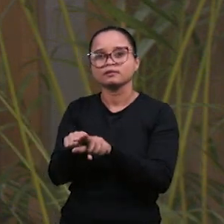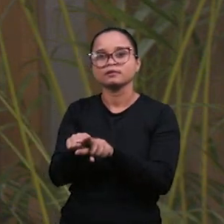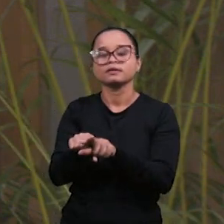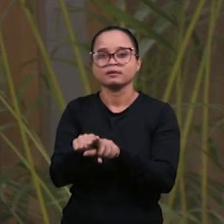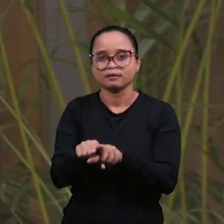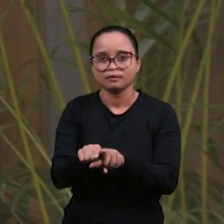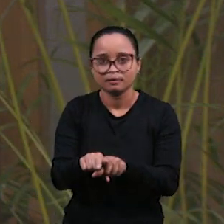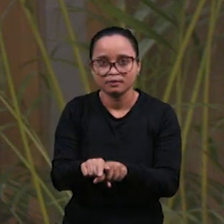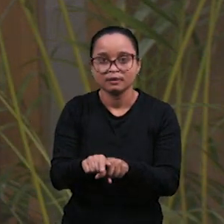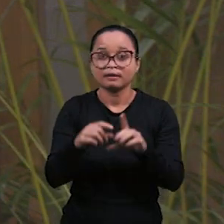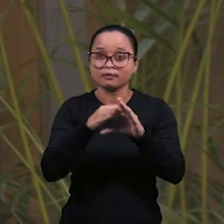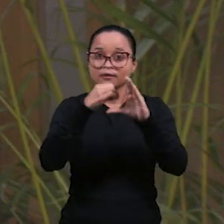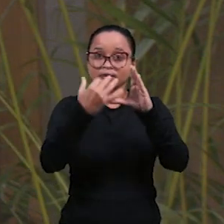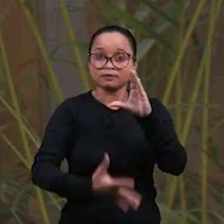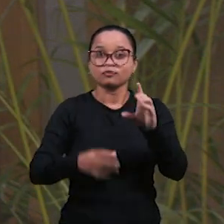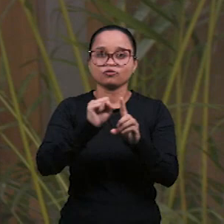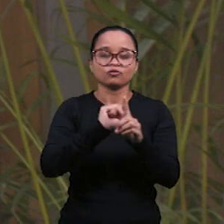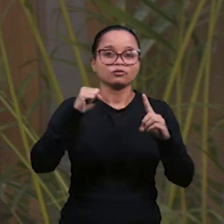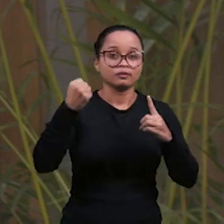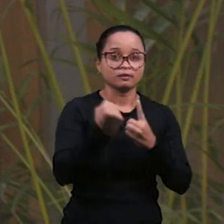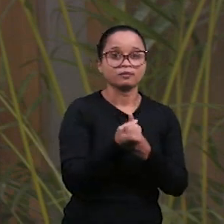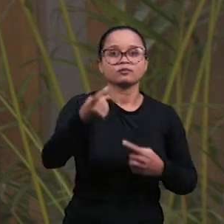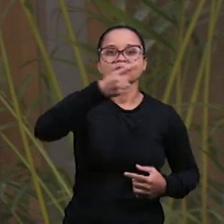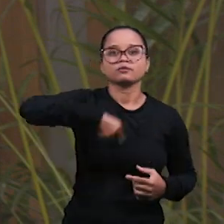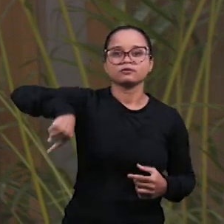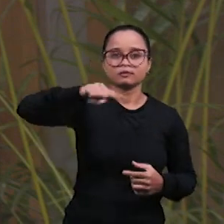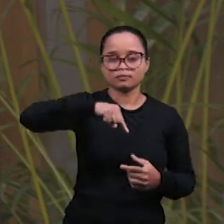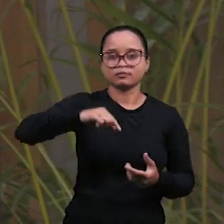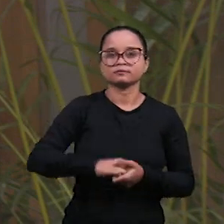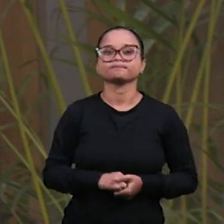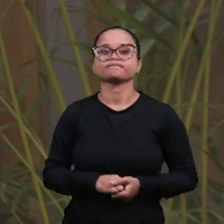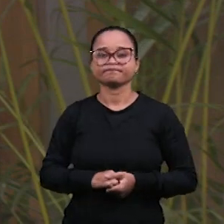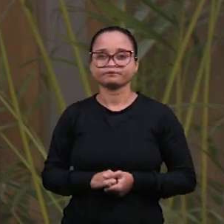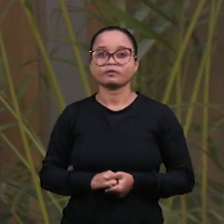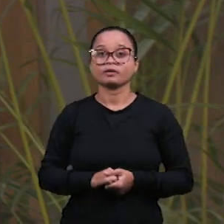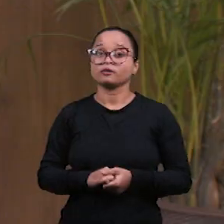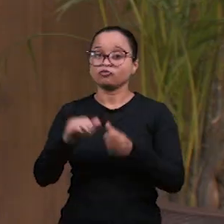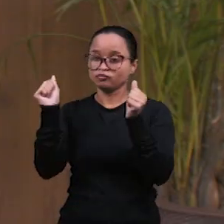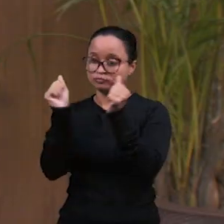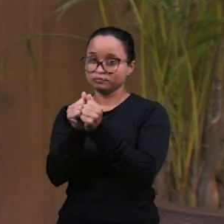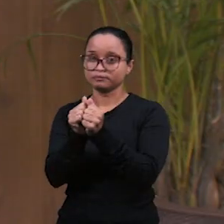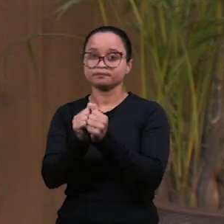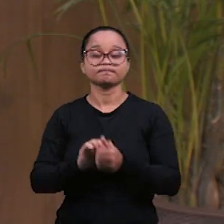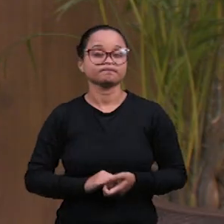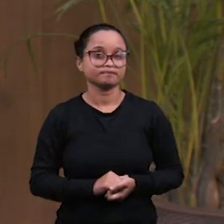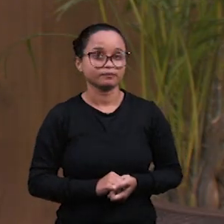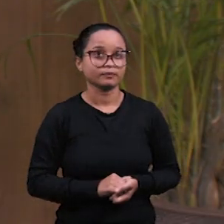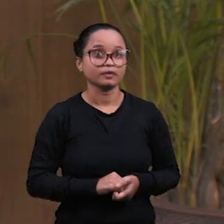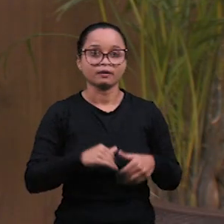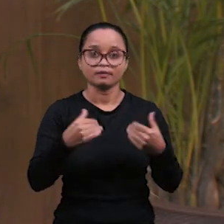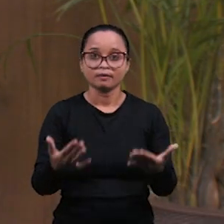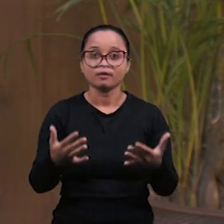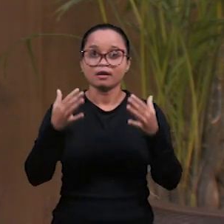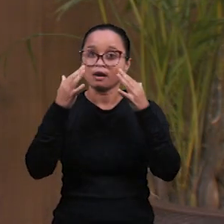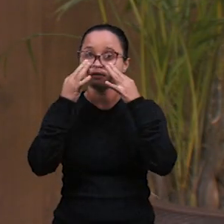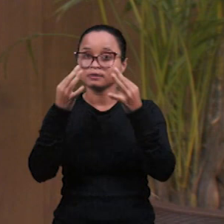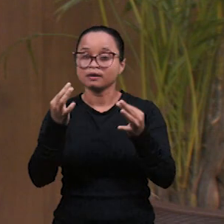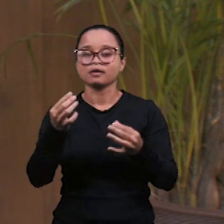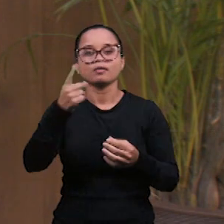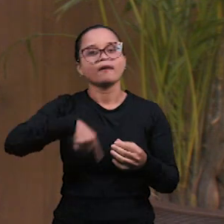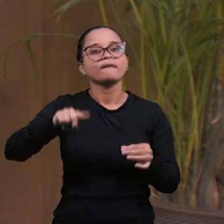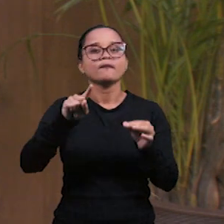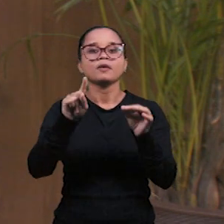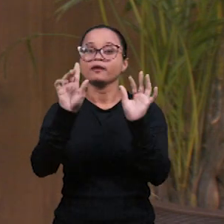aspectos sociais dos quais nós estamos ou nos quais nós estamos inseridos. Olha só, nós vamos encerrar